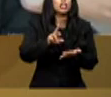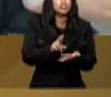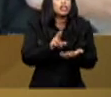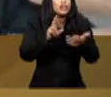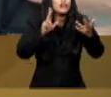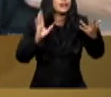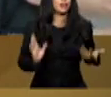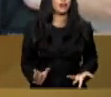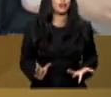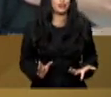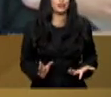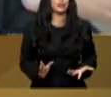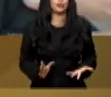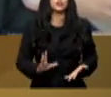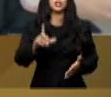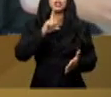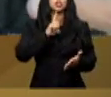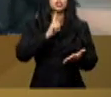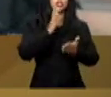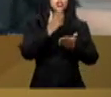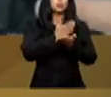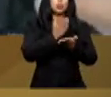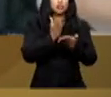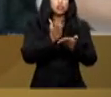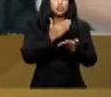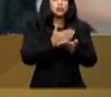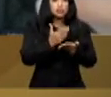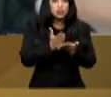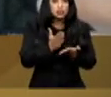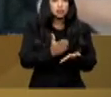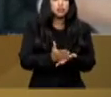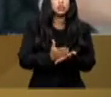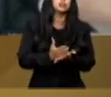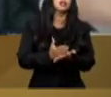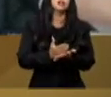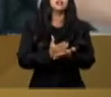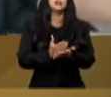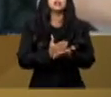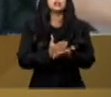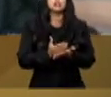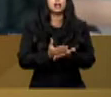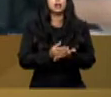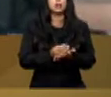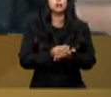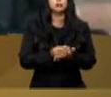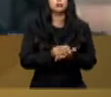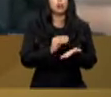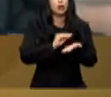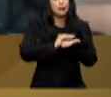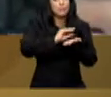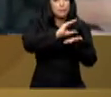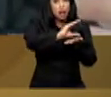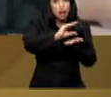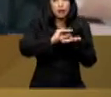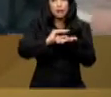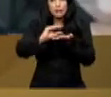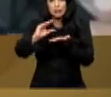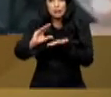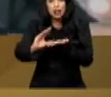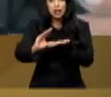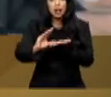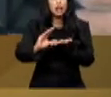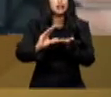Havia uma repartição dentro da repartição de receitas que a Constituição estipula, uma repartição